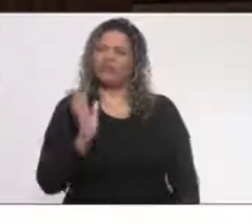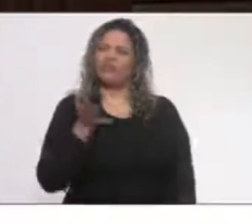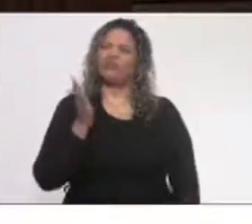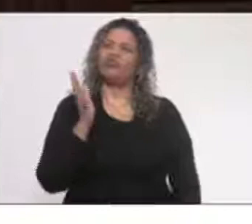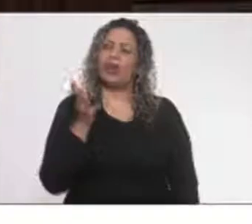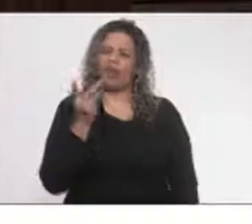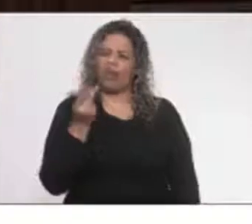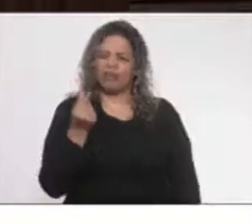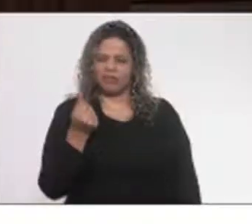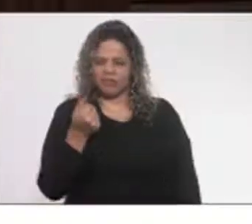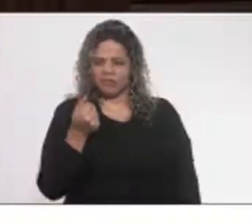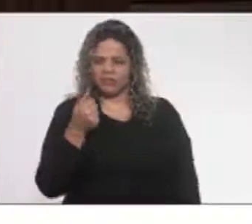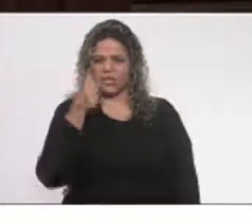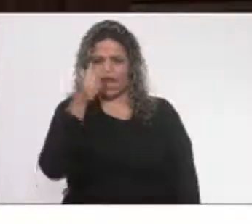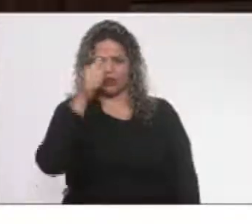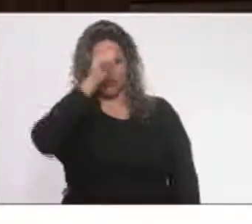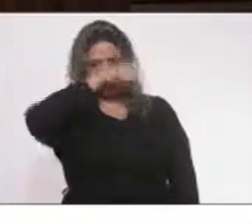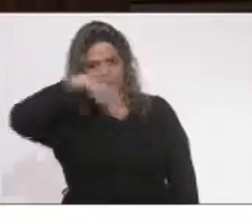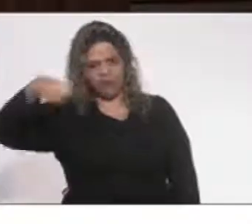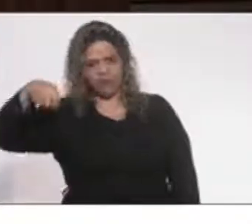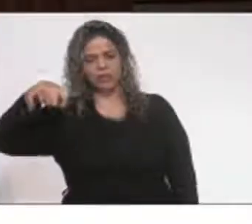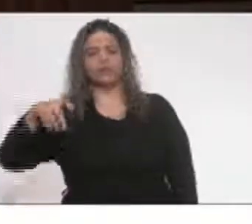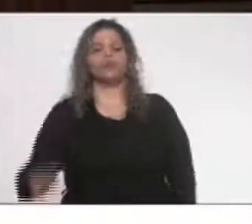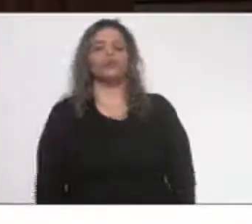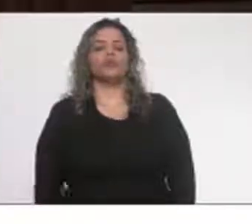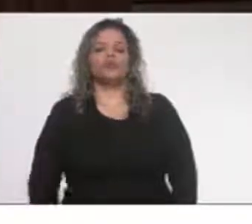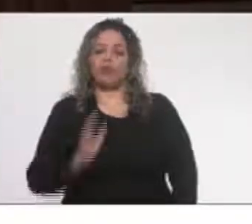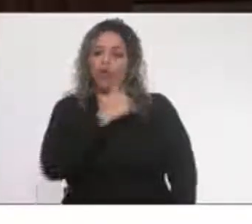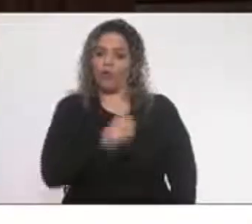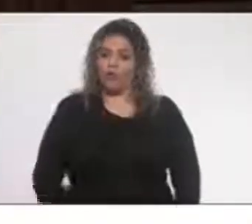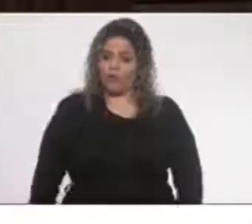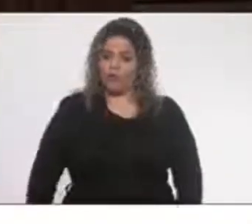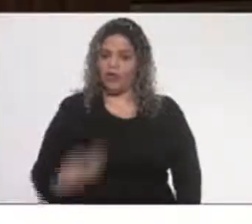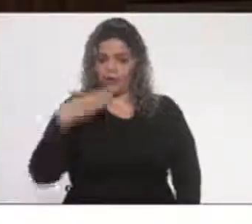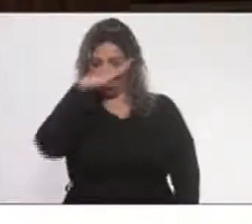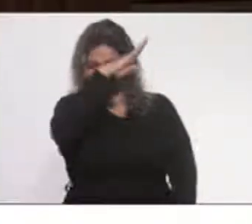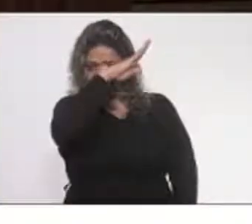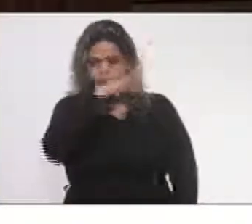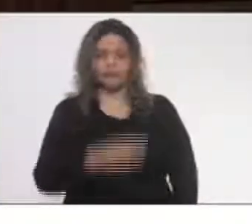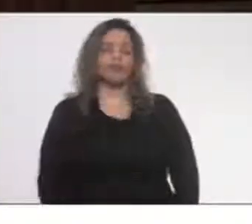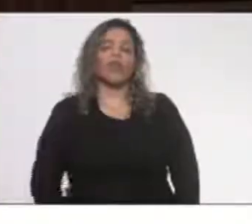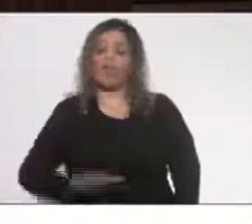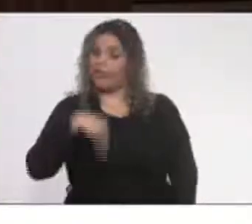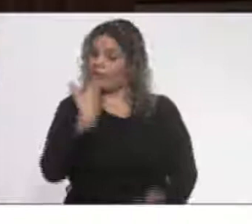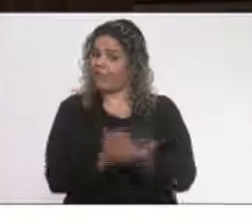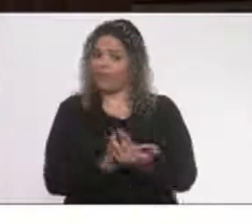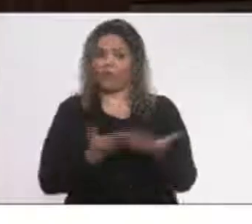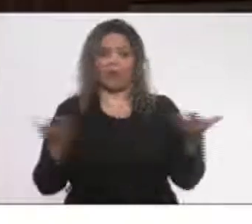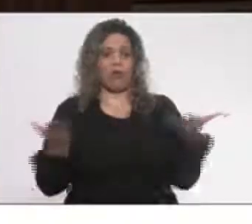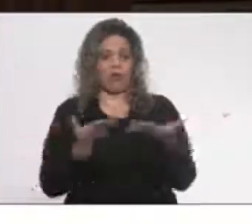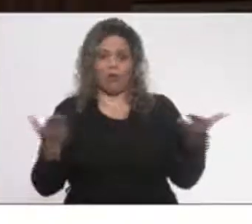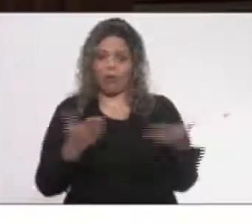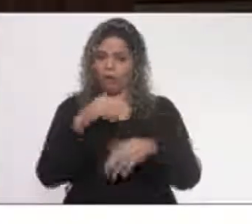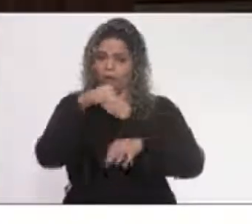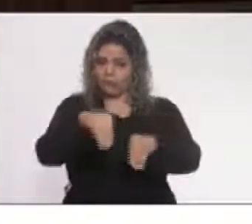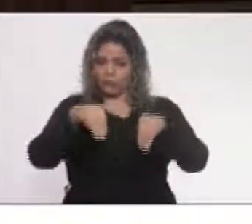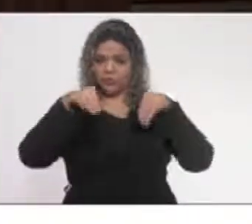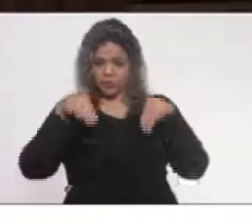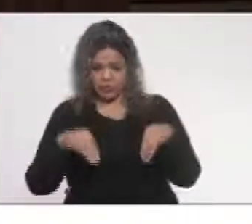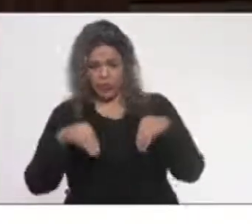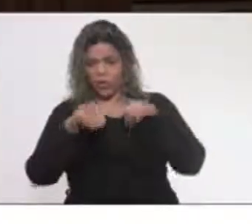são 7 meses de governo fascista, até agora o Ministério da